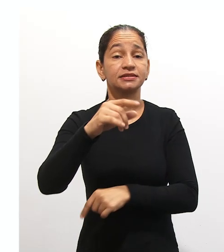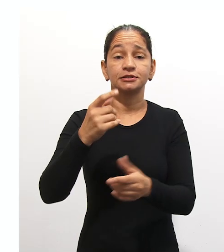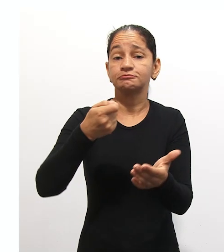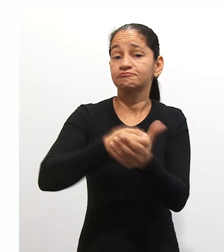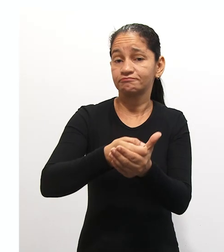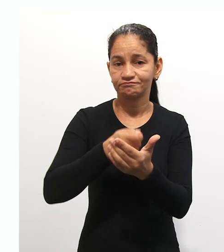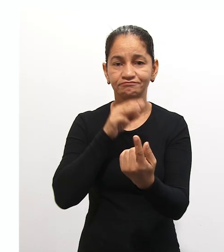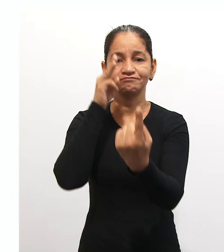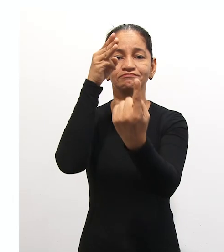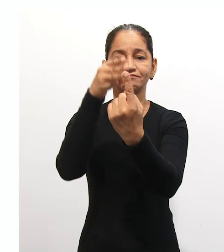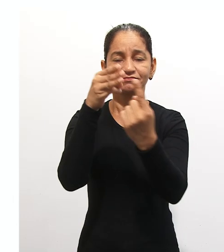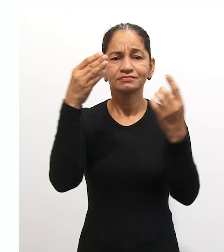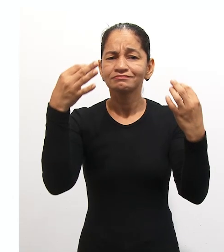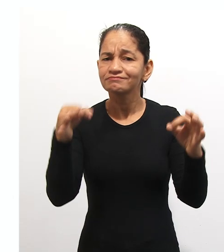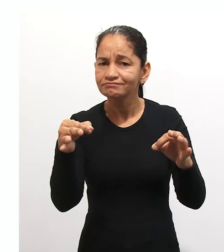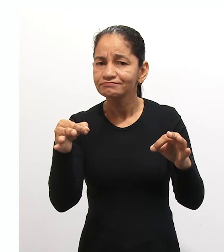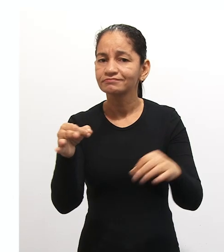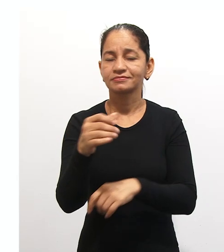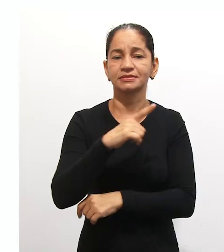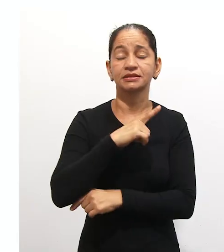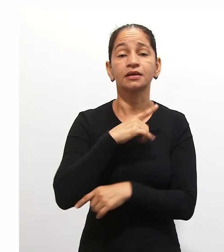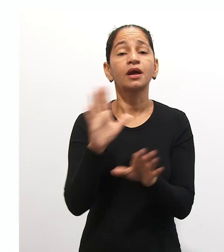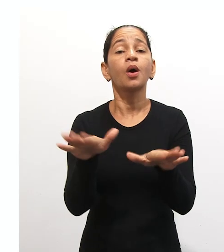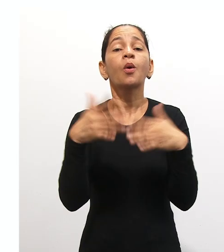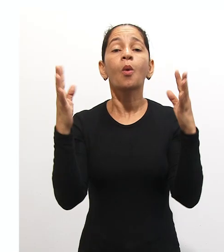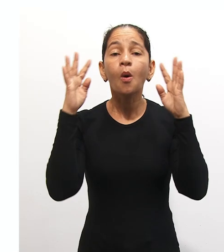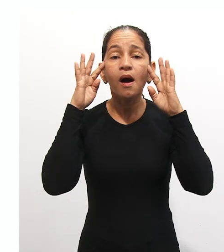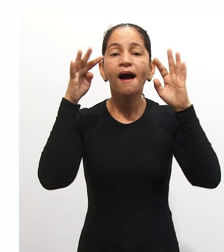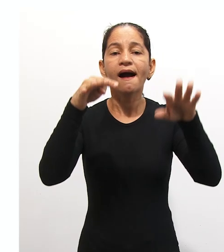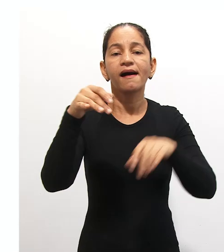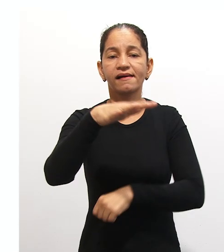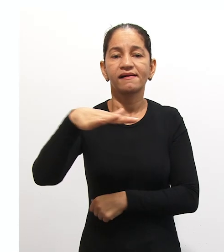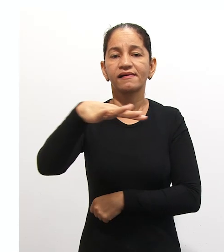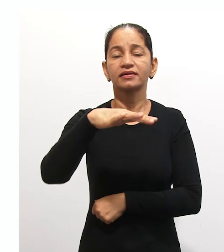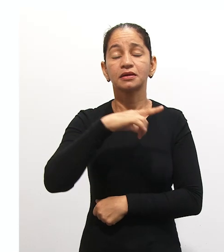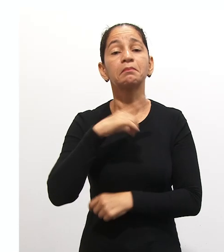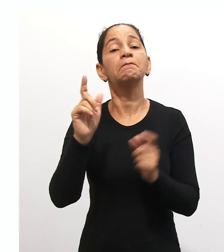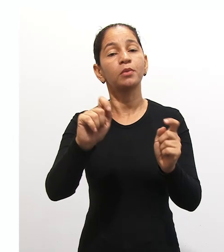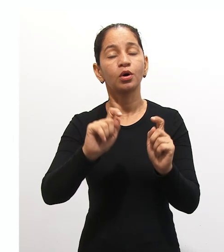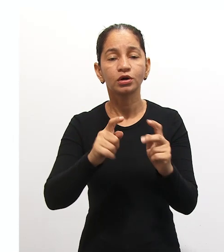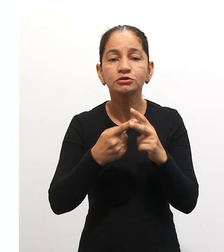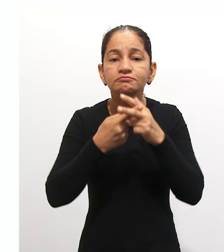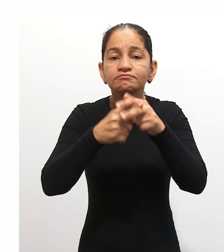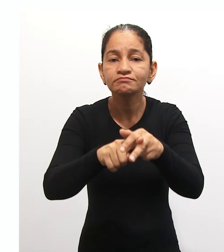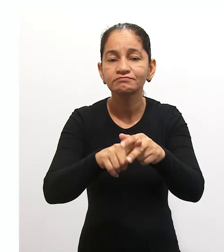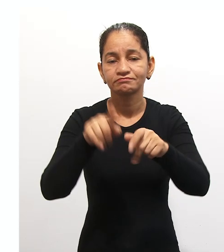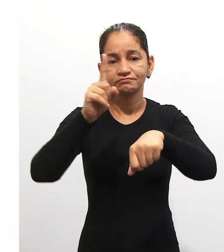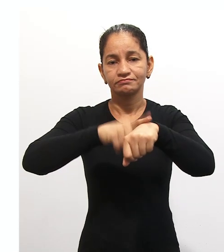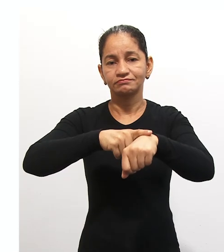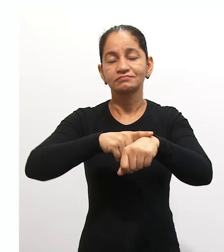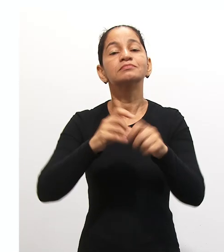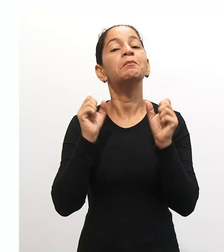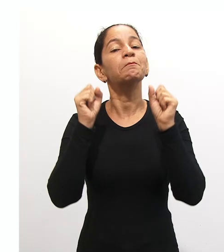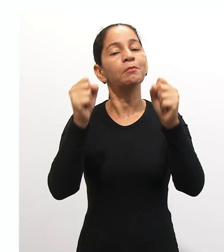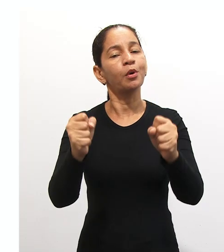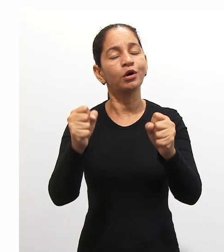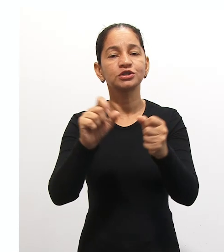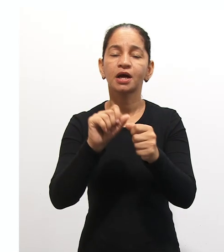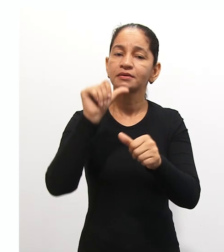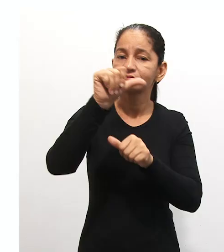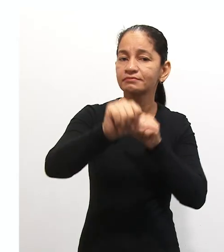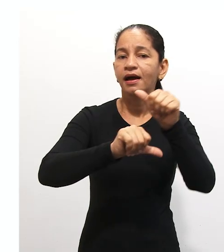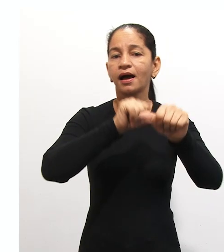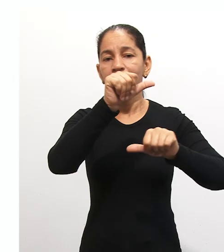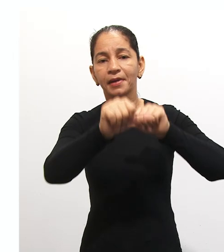e quais áreas precisam de atenção. Então, ele pode ir lá e consertar. E a contabilidade gerencial transforma esses relatórios em